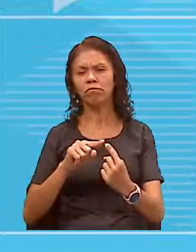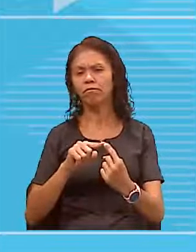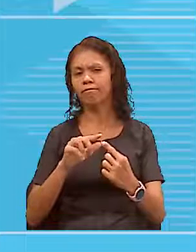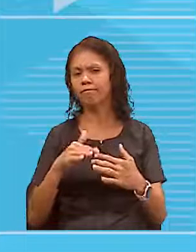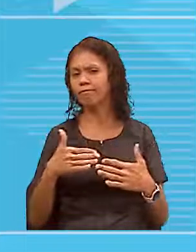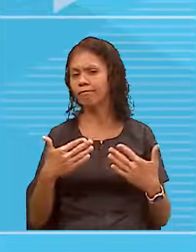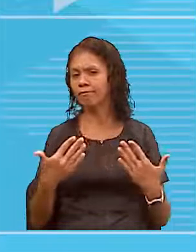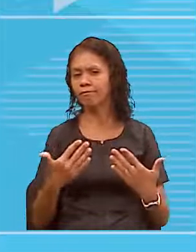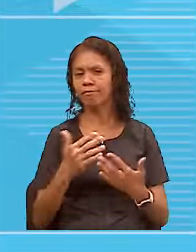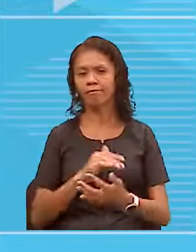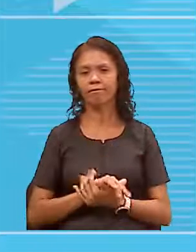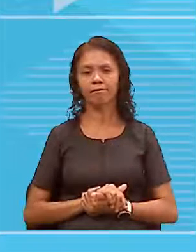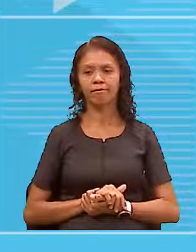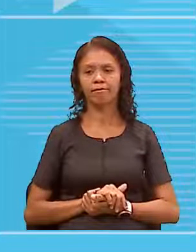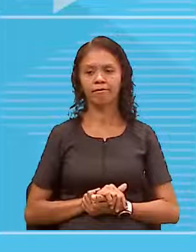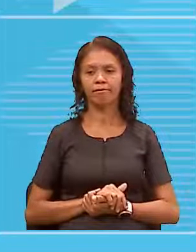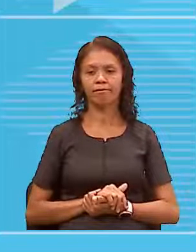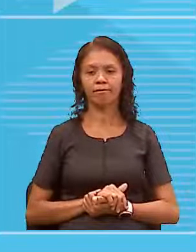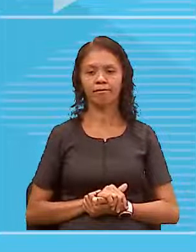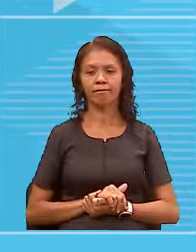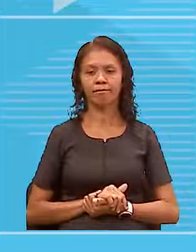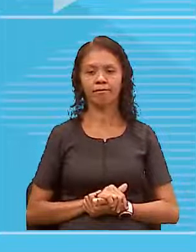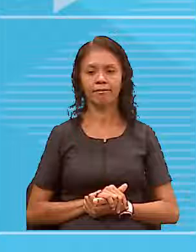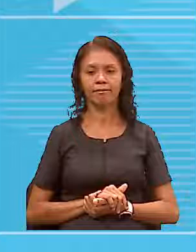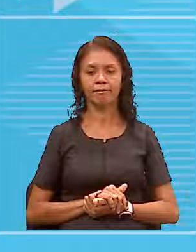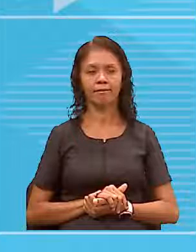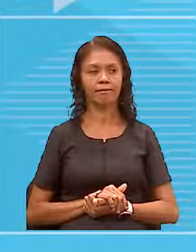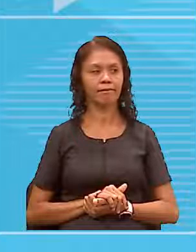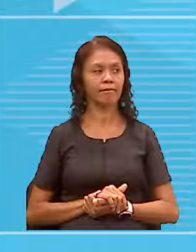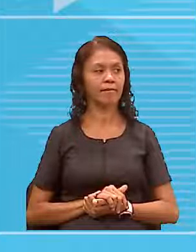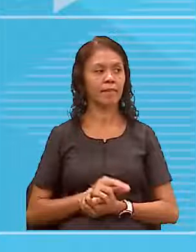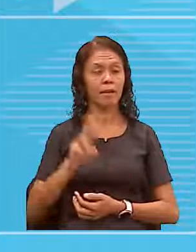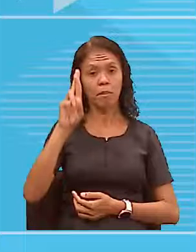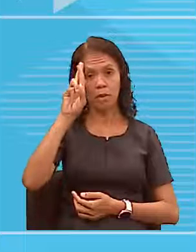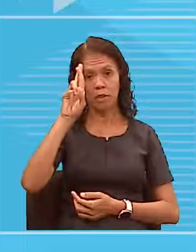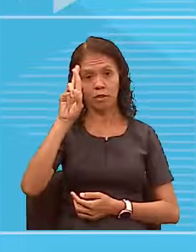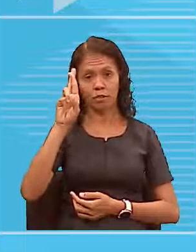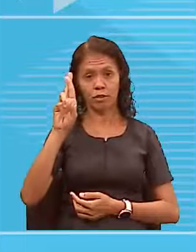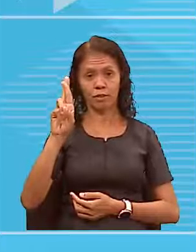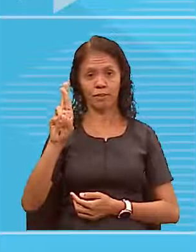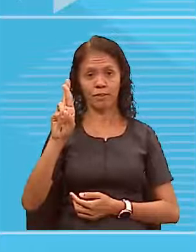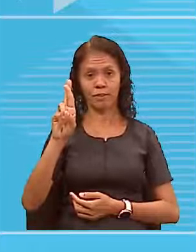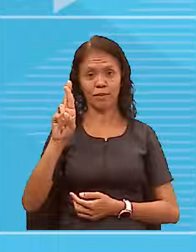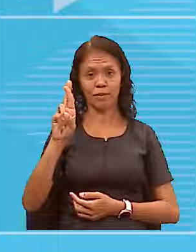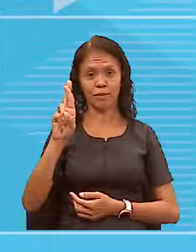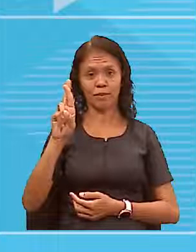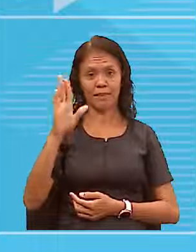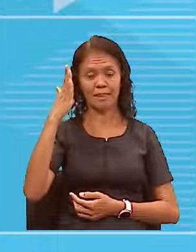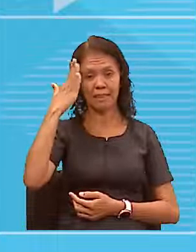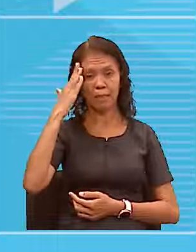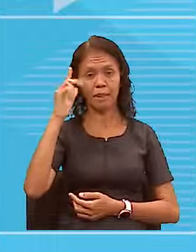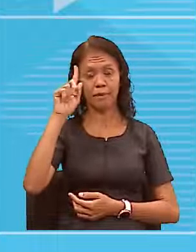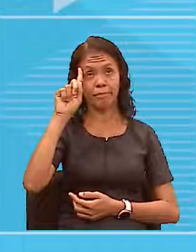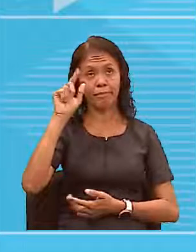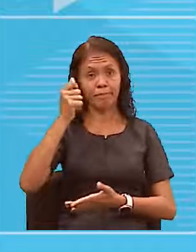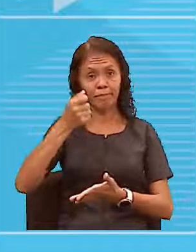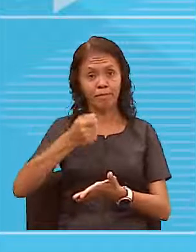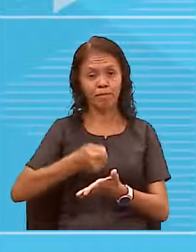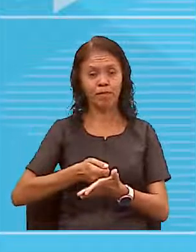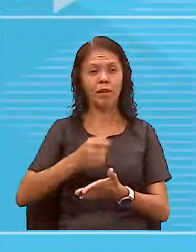serve? Para que serve? Para o diretor tomar decisões. Gente, o que está acontecendo? Diretor da